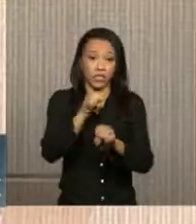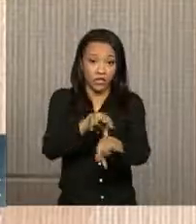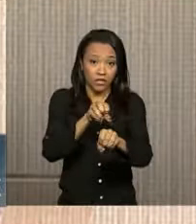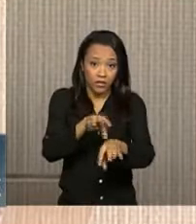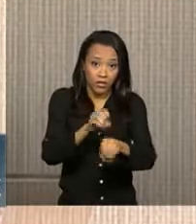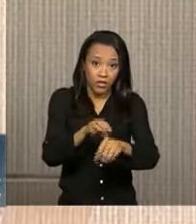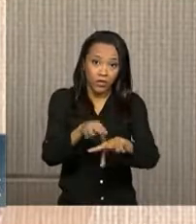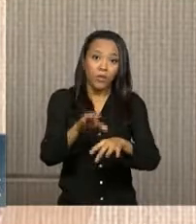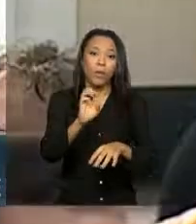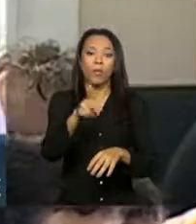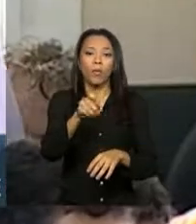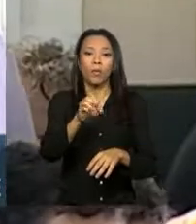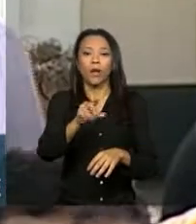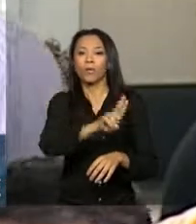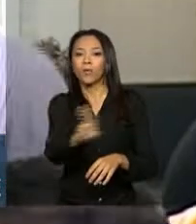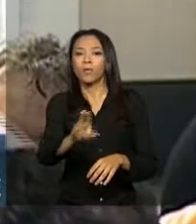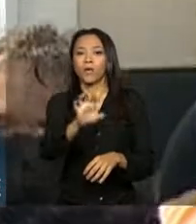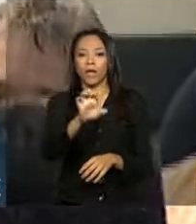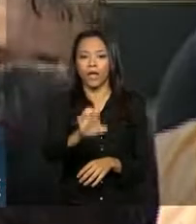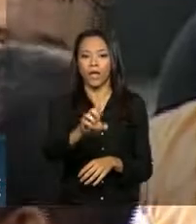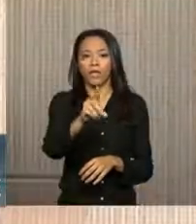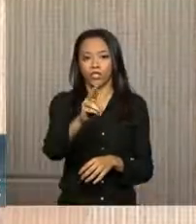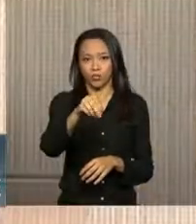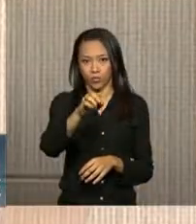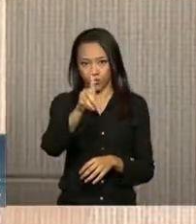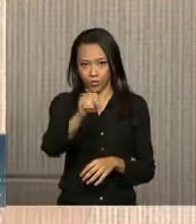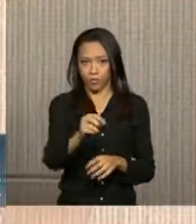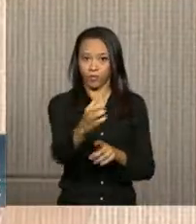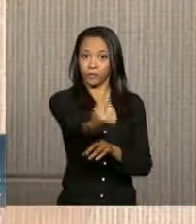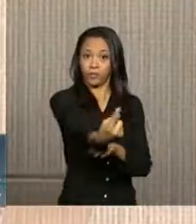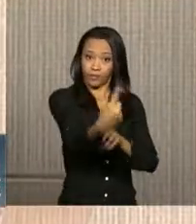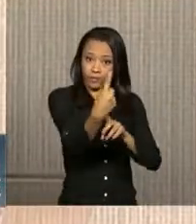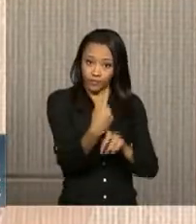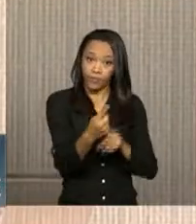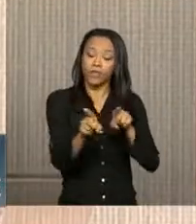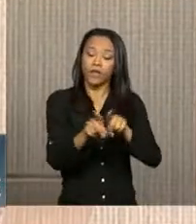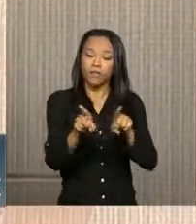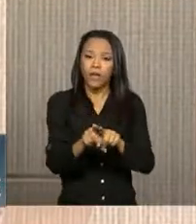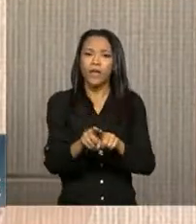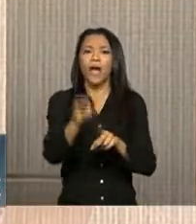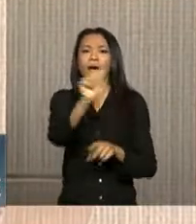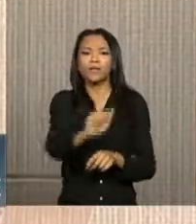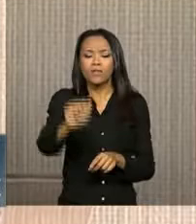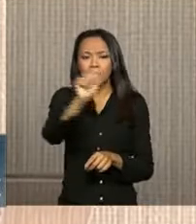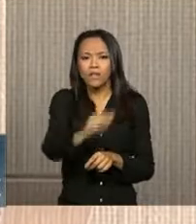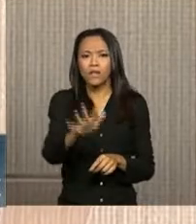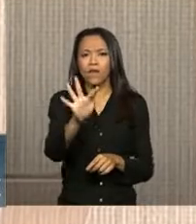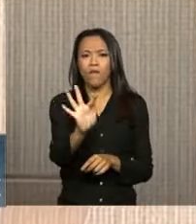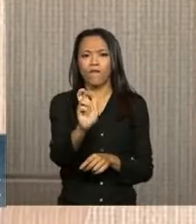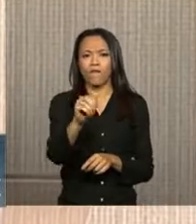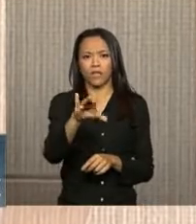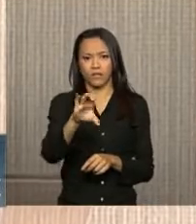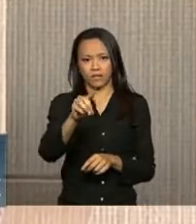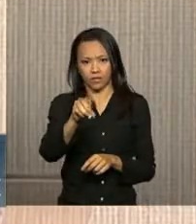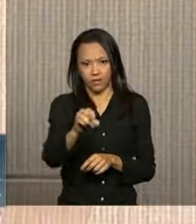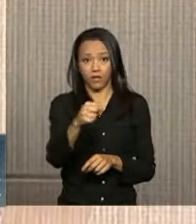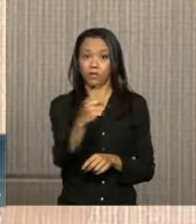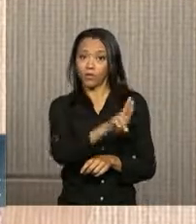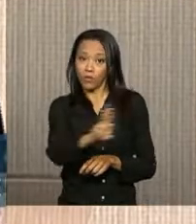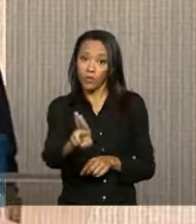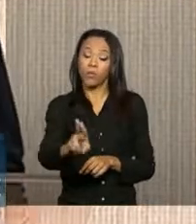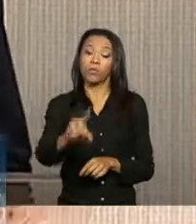edmundo ribeiro associação franciscana de defesa de direitos de formação popular douglas